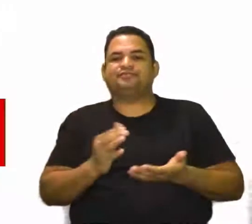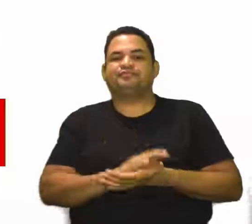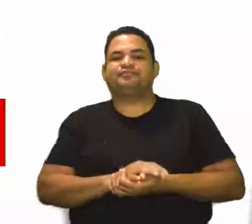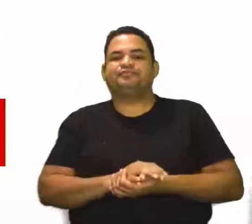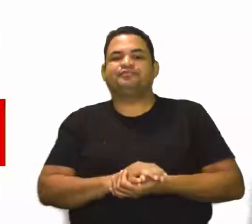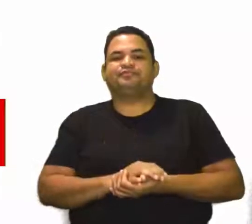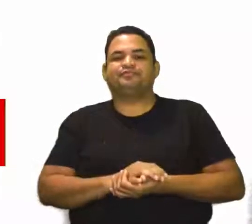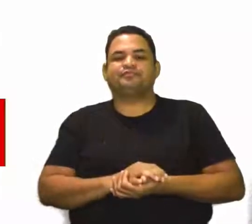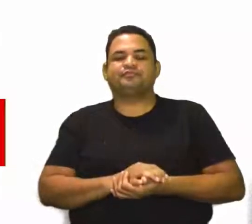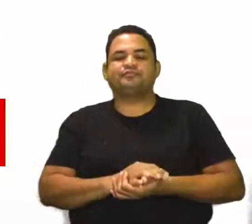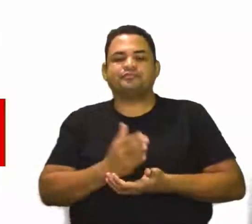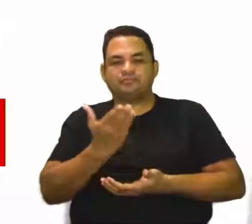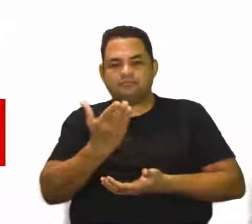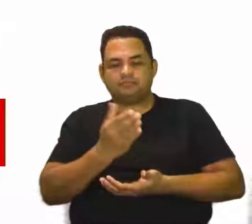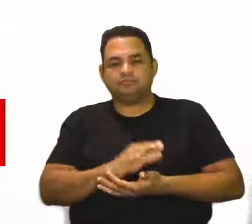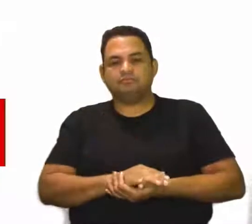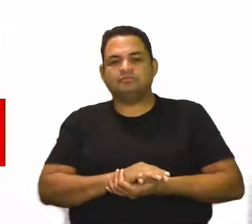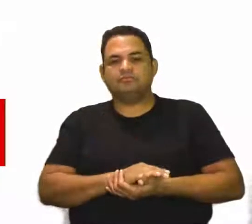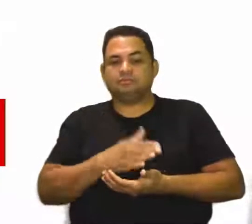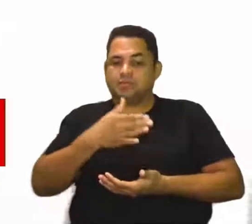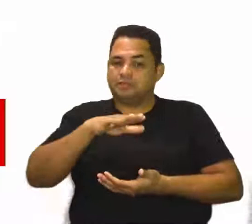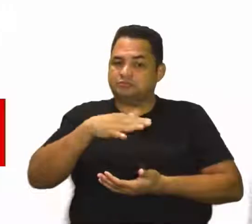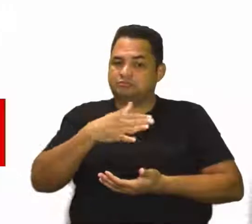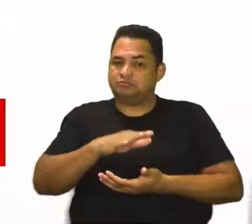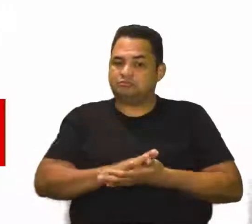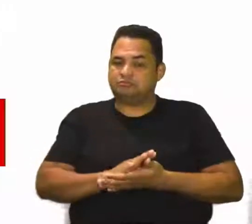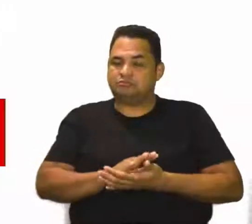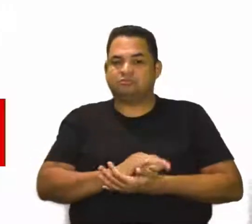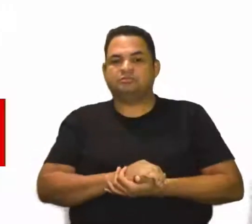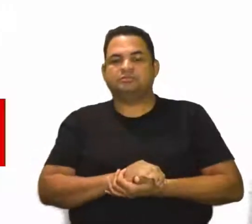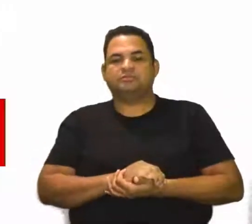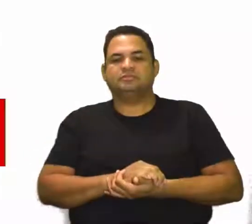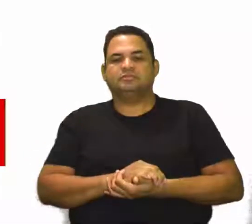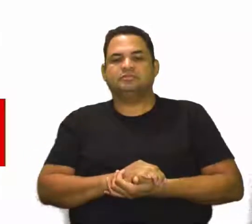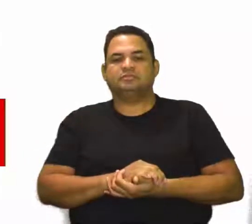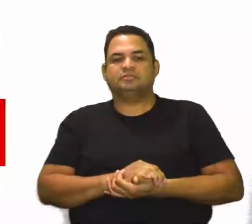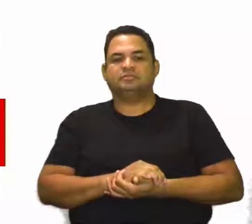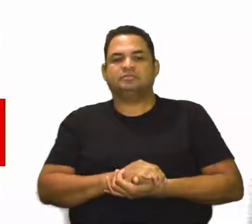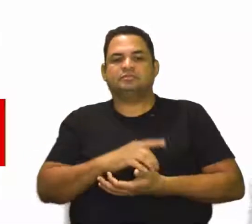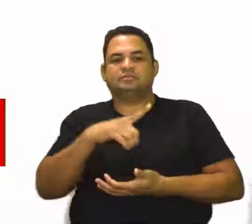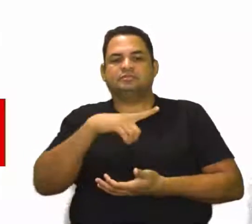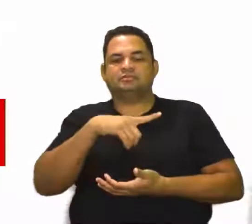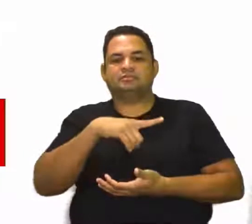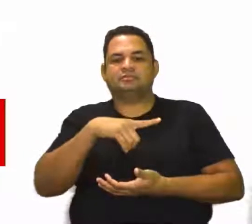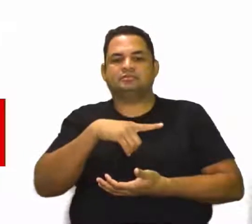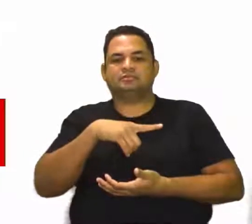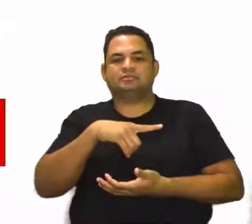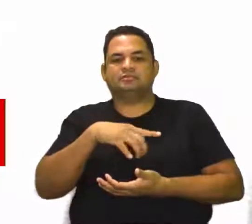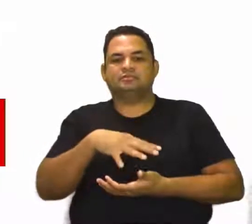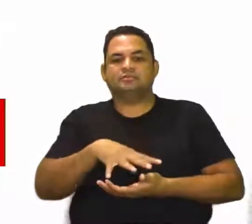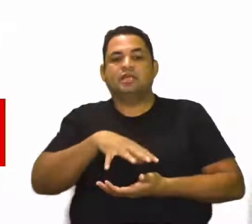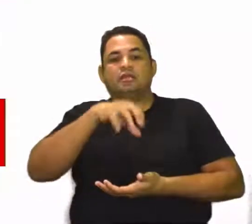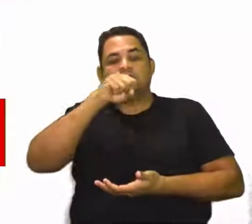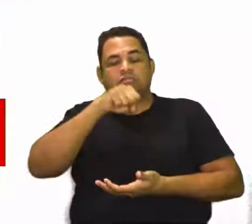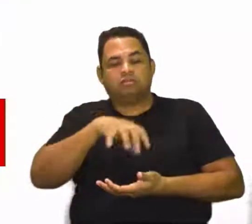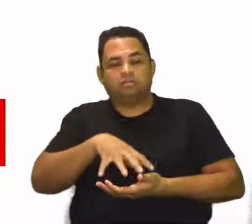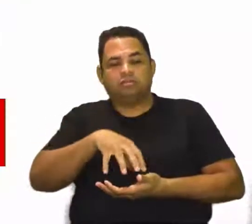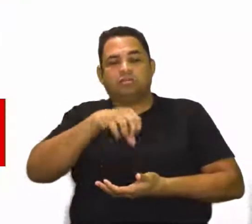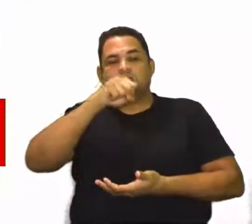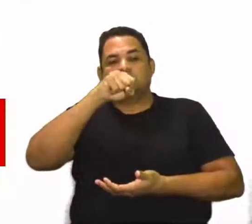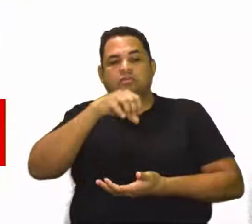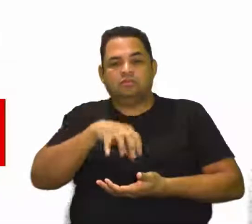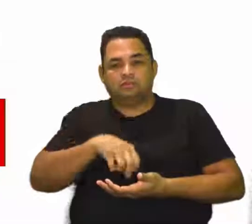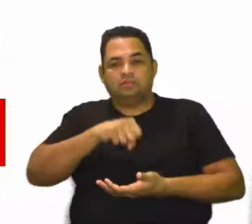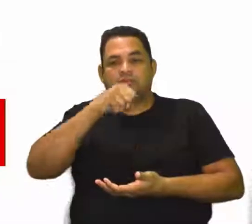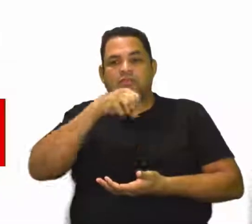vai estar ali moderada, caminhando para o intenso. E aí eu vou ter aquela respiração rápida, que